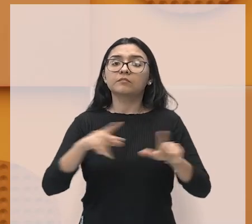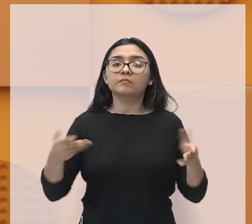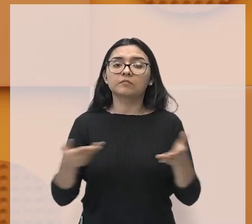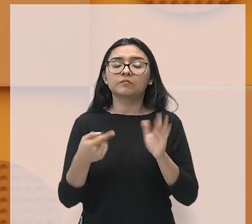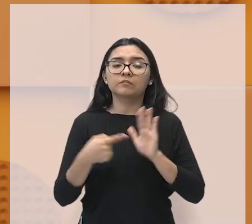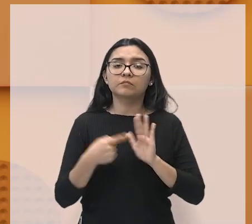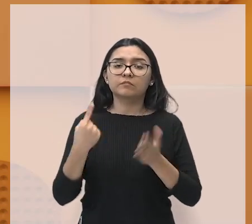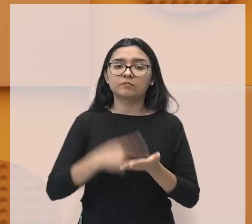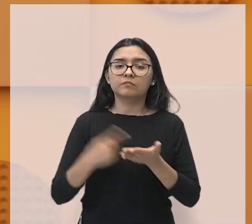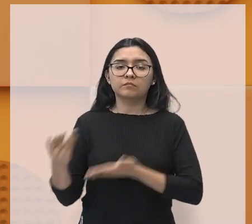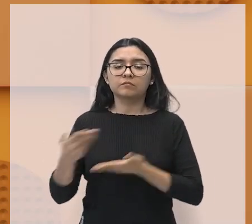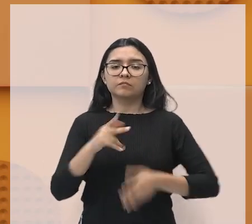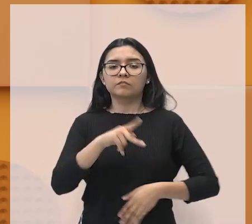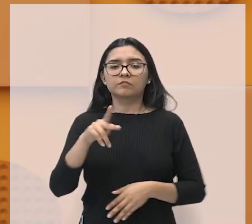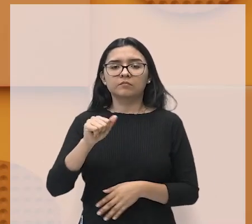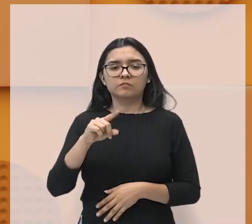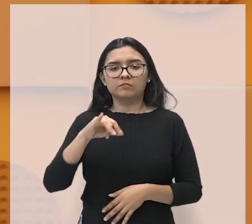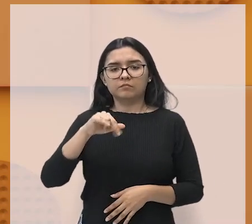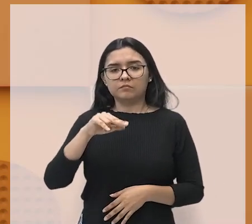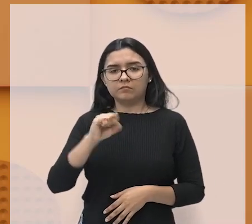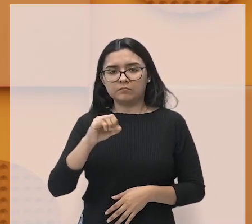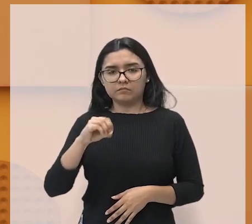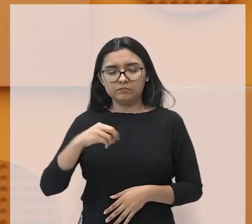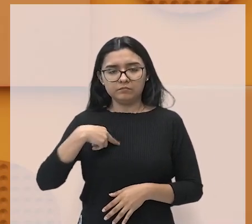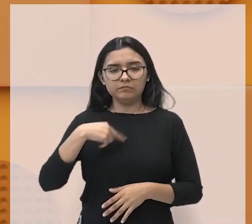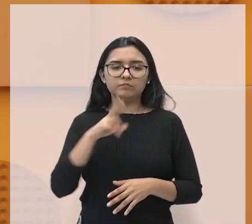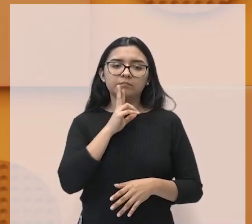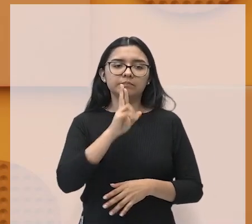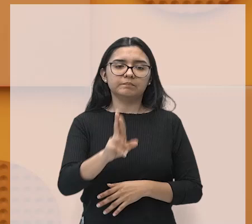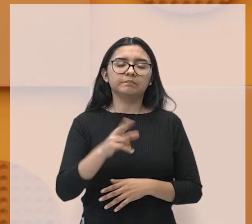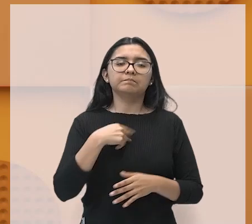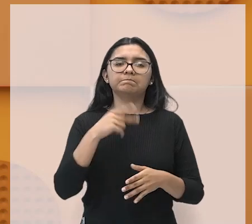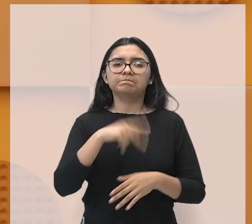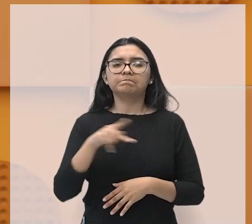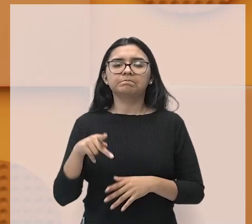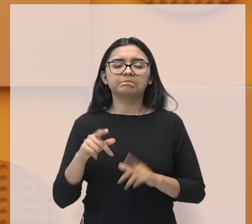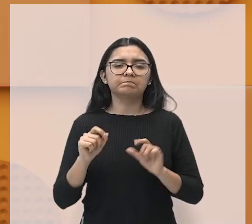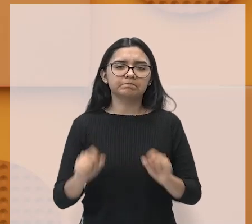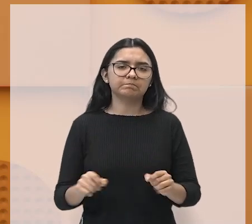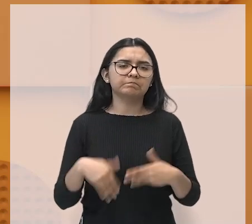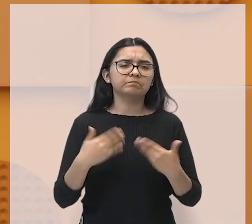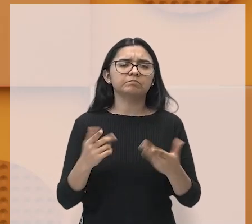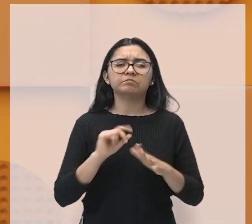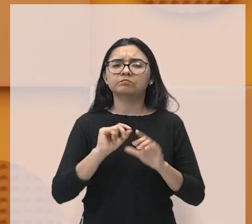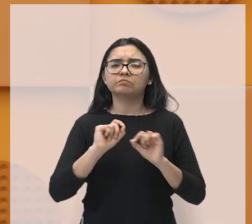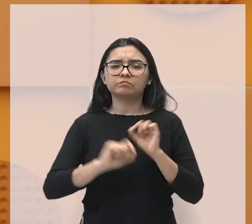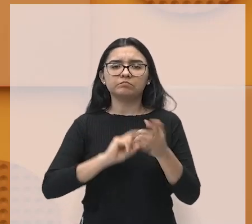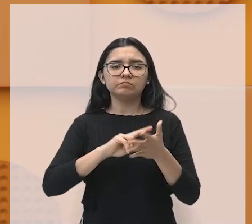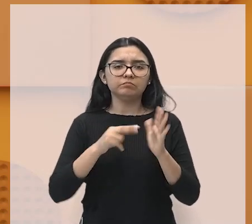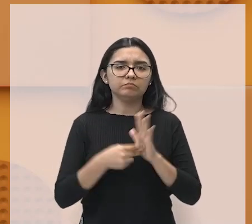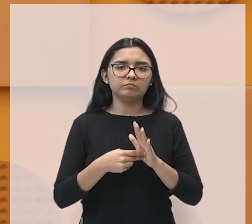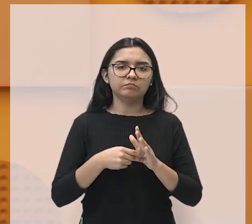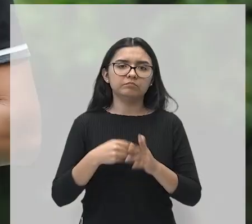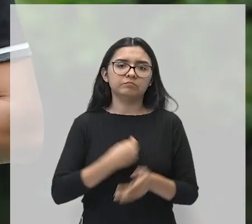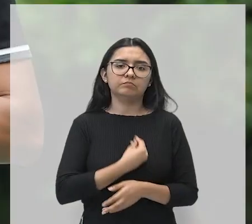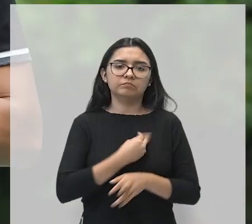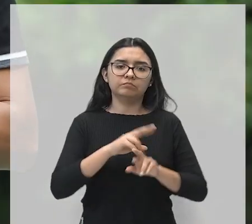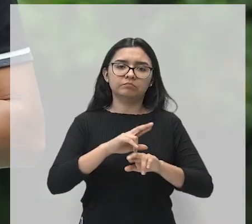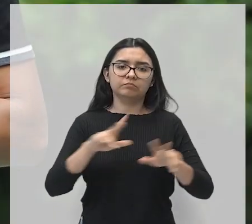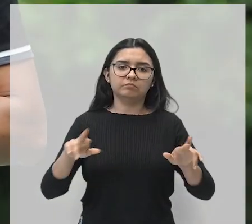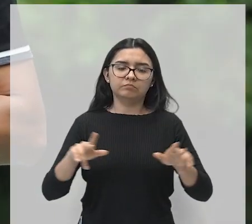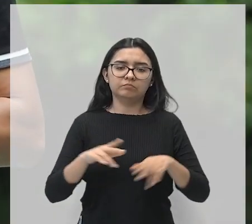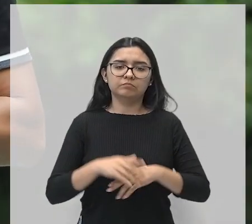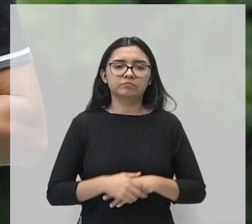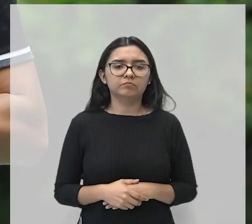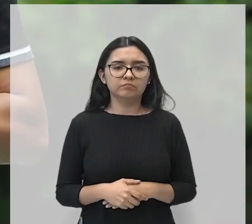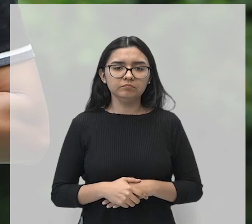vai trazer o professor Dyson para responder essa pergunta. Professor Dyson, o que é então a biodiversidade? O que